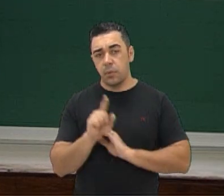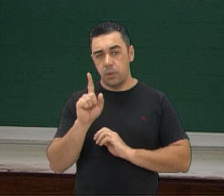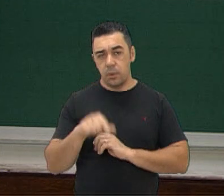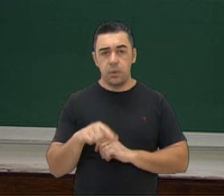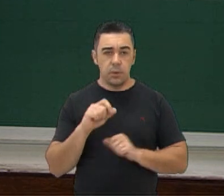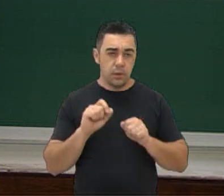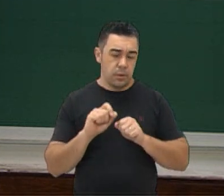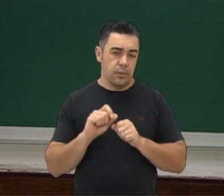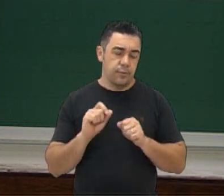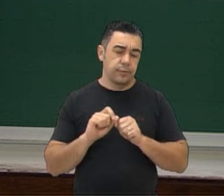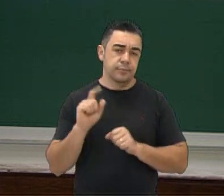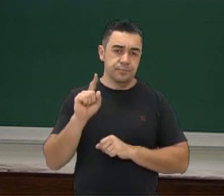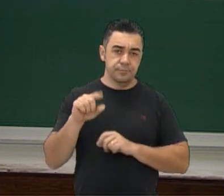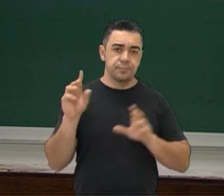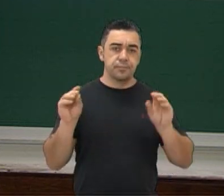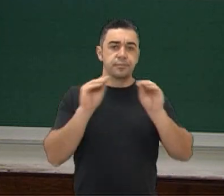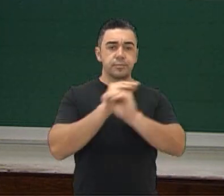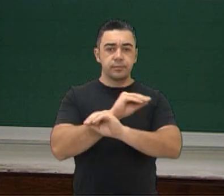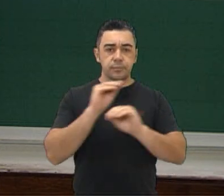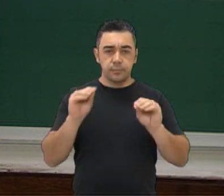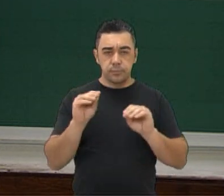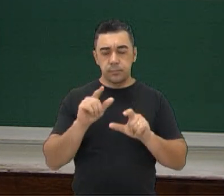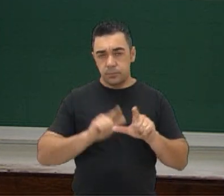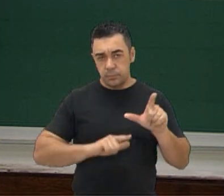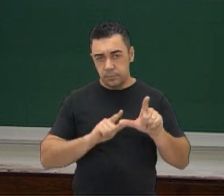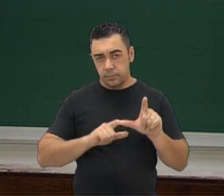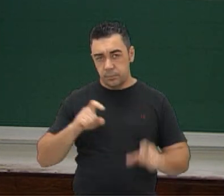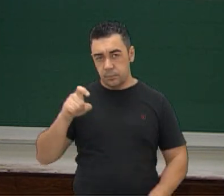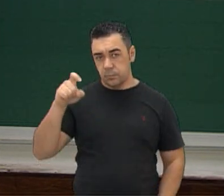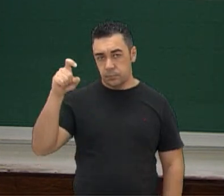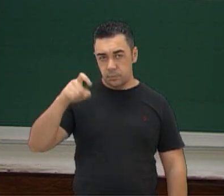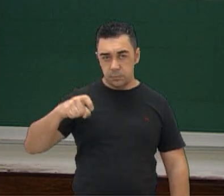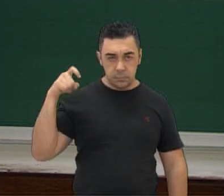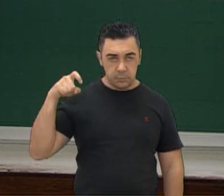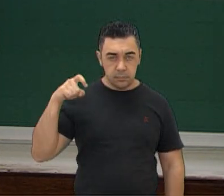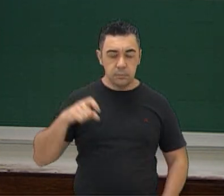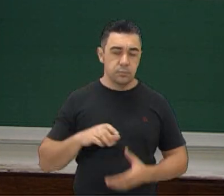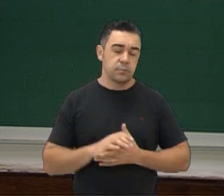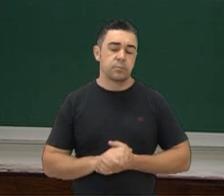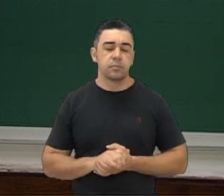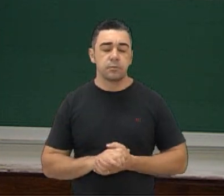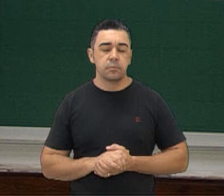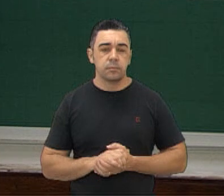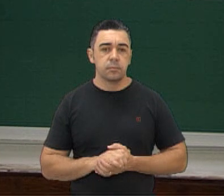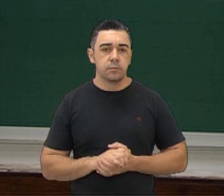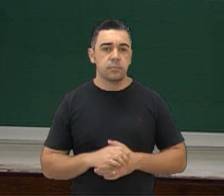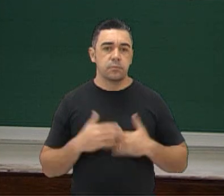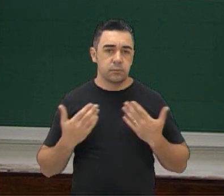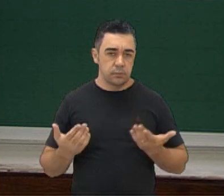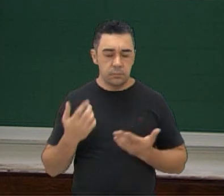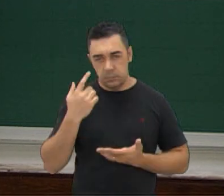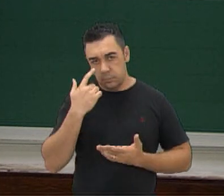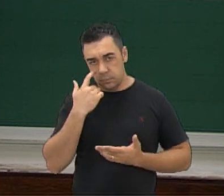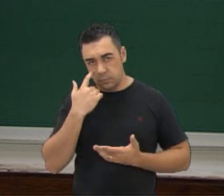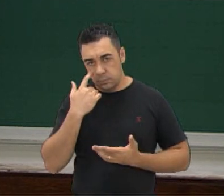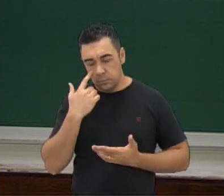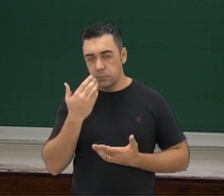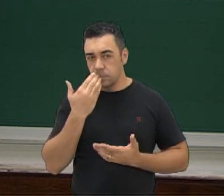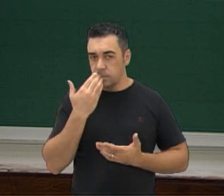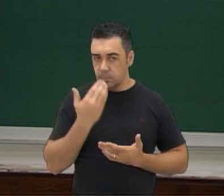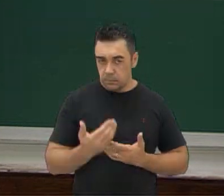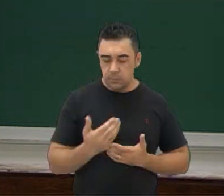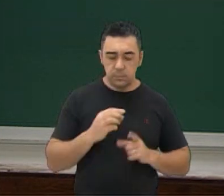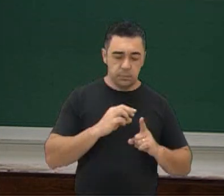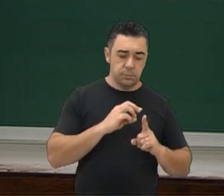as expressões abaixo usando a letra X. No exercício anterior, você lembra que ele passava